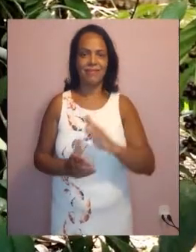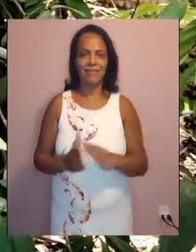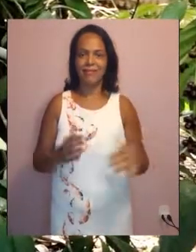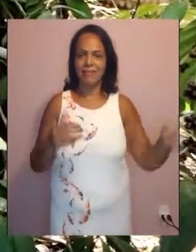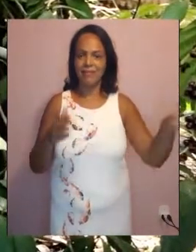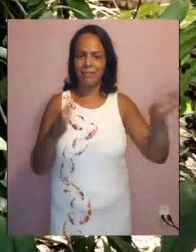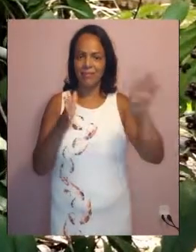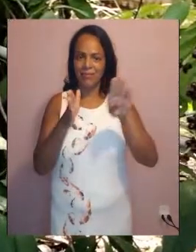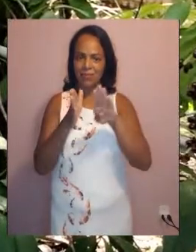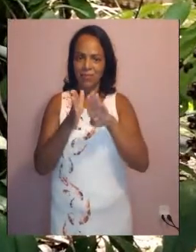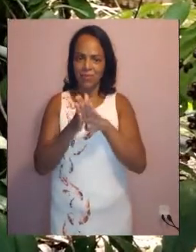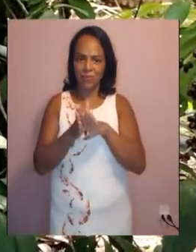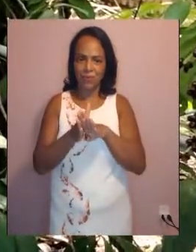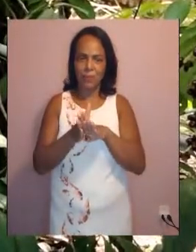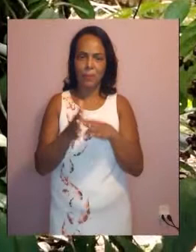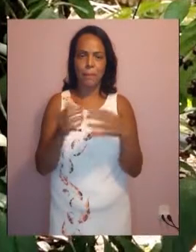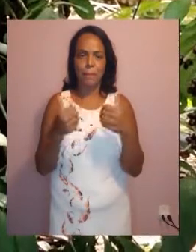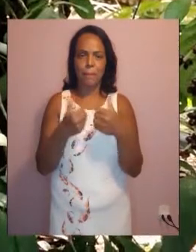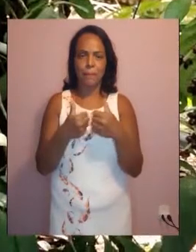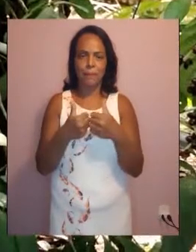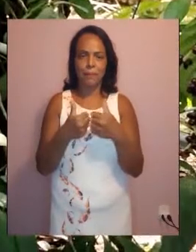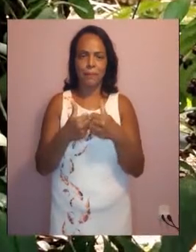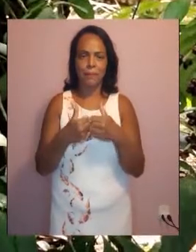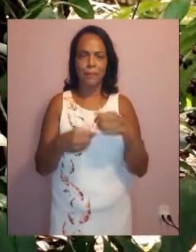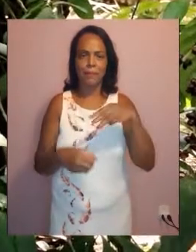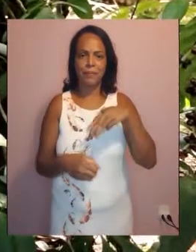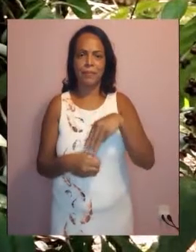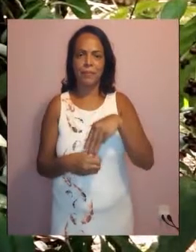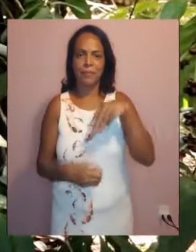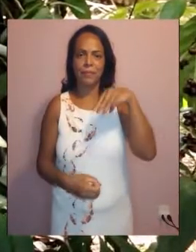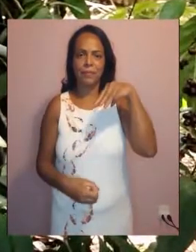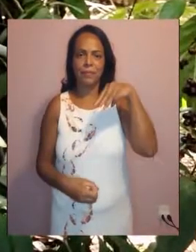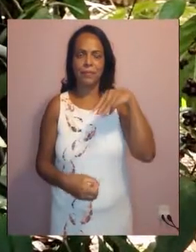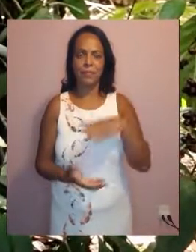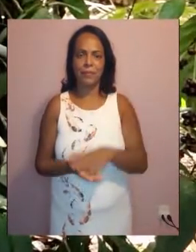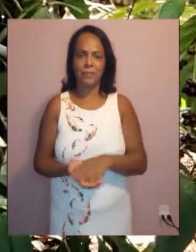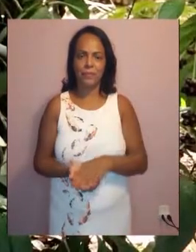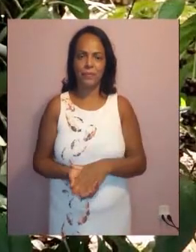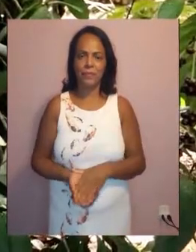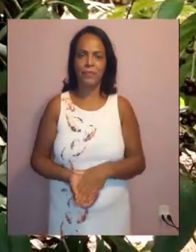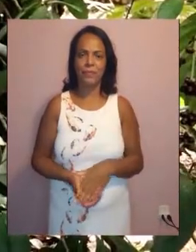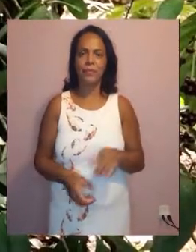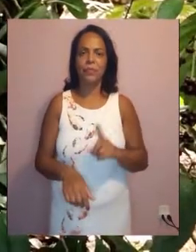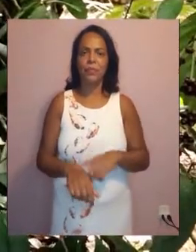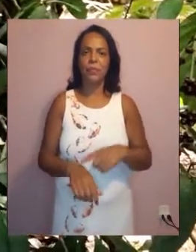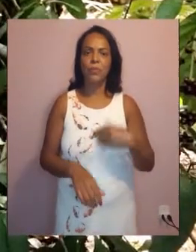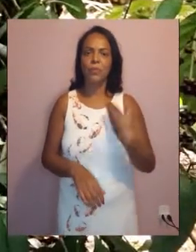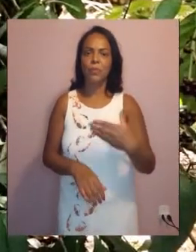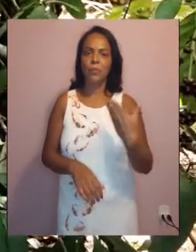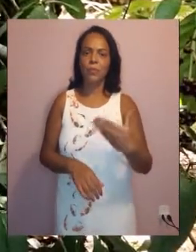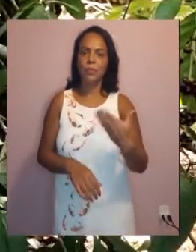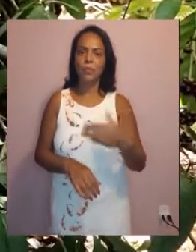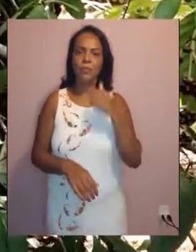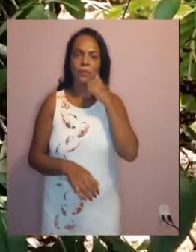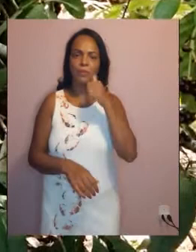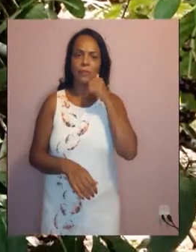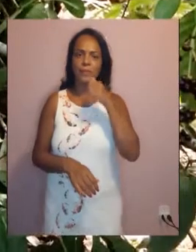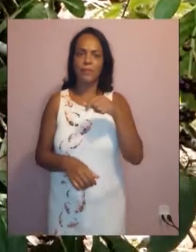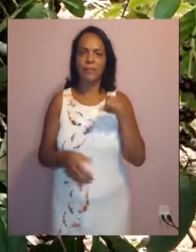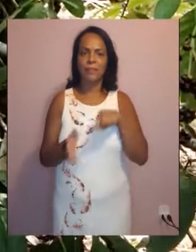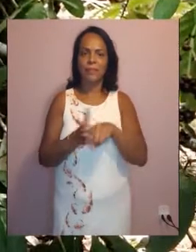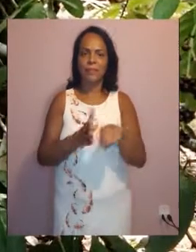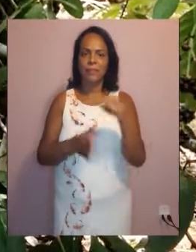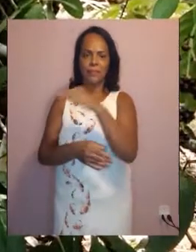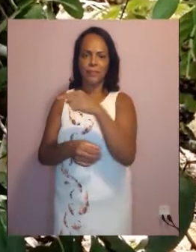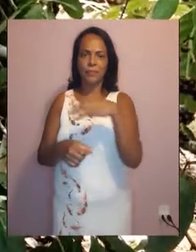e olha, ele disse que na hora que ela perguntou para ele, quem tu achas que eu sou? Ele disse que a